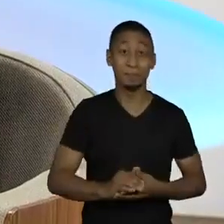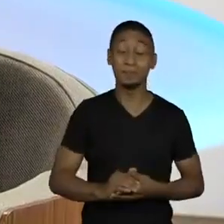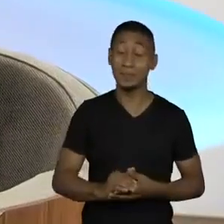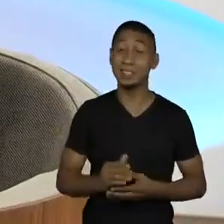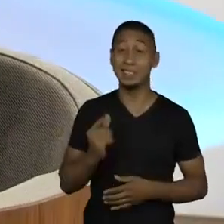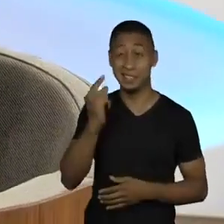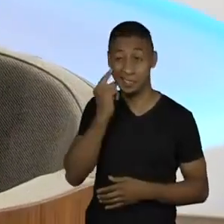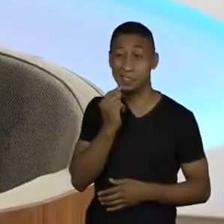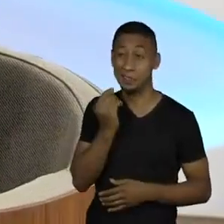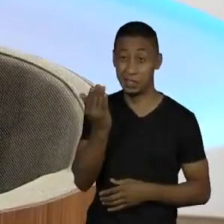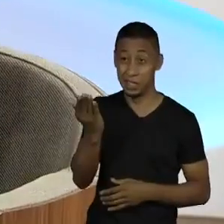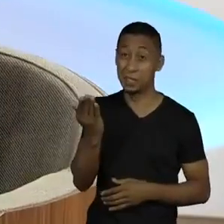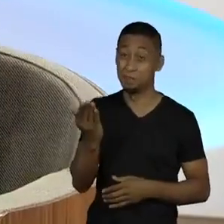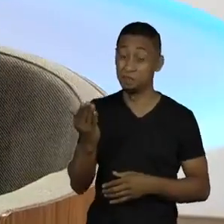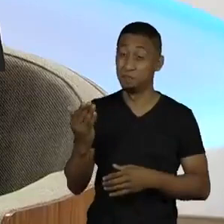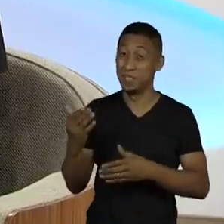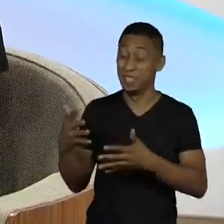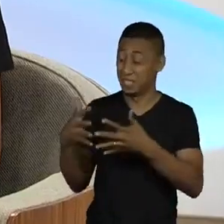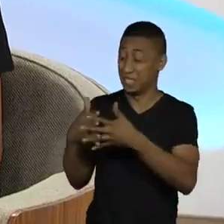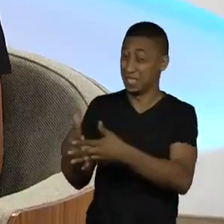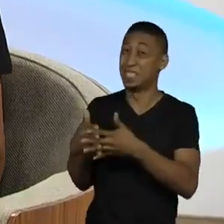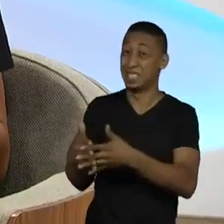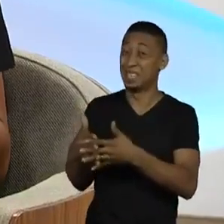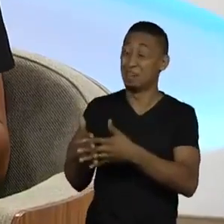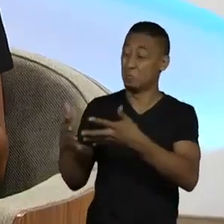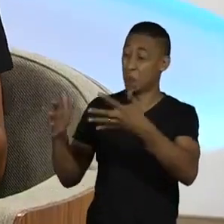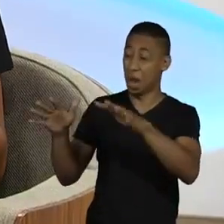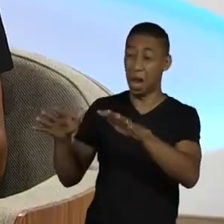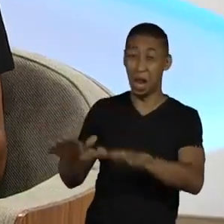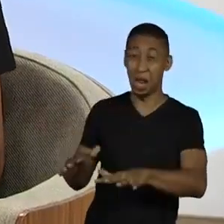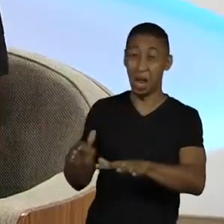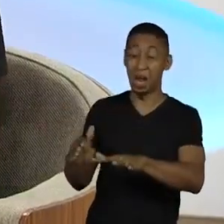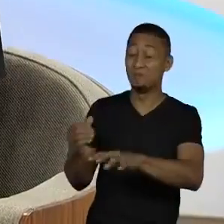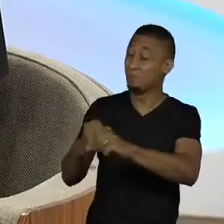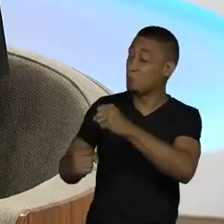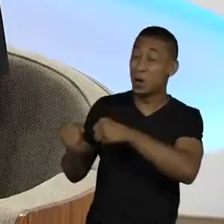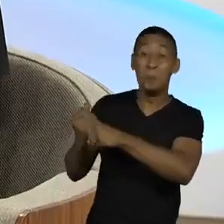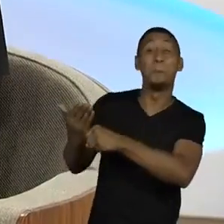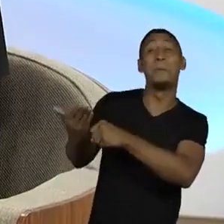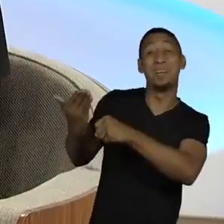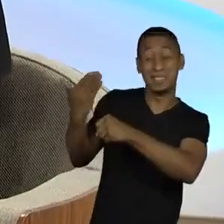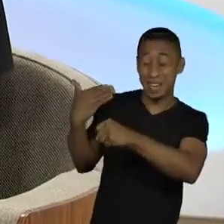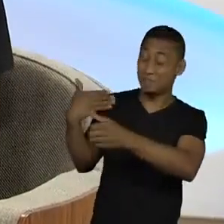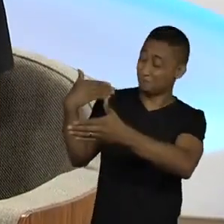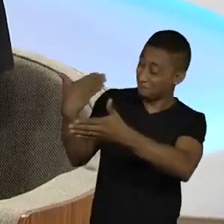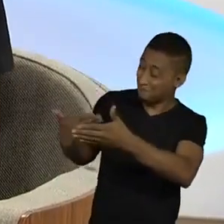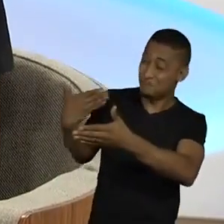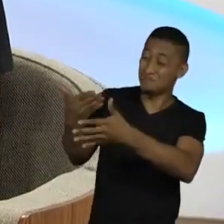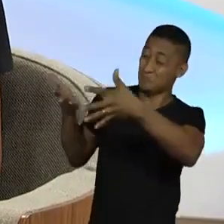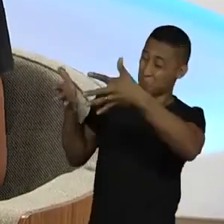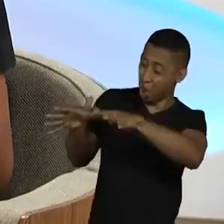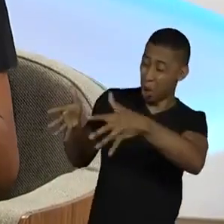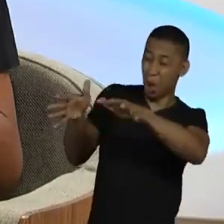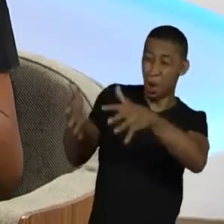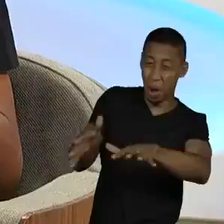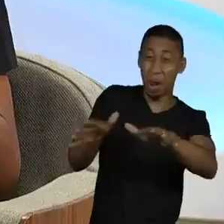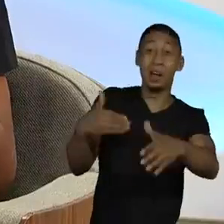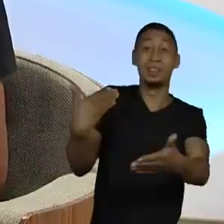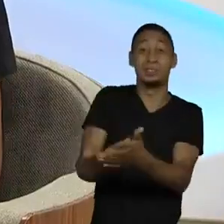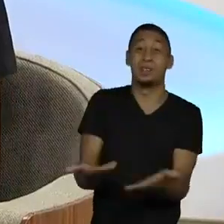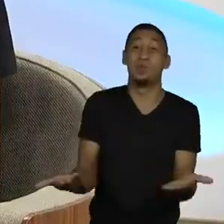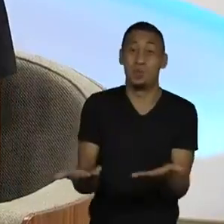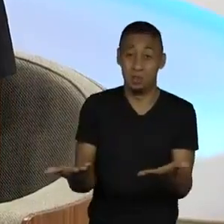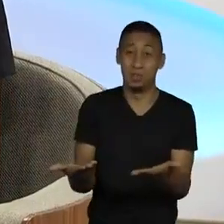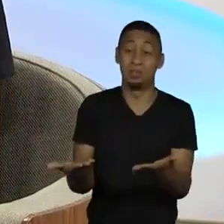essa crise não começou agora ela vem Desde o ano passado e todo esse